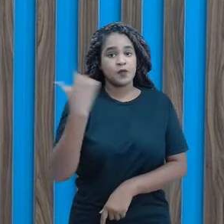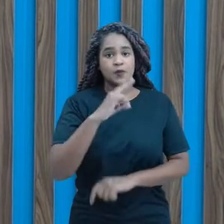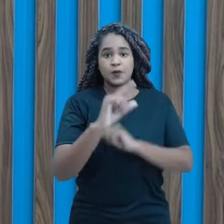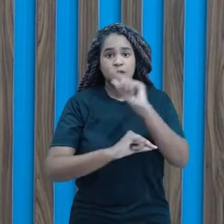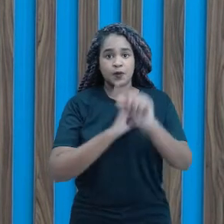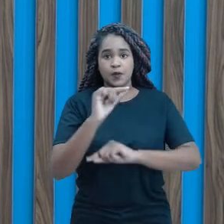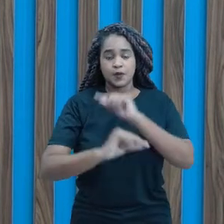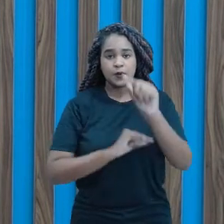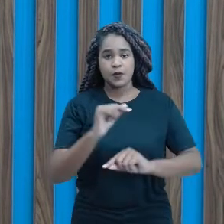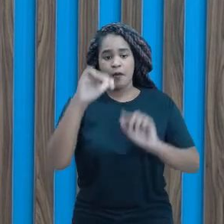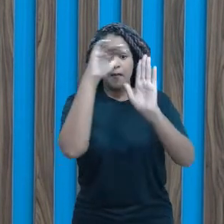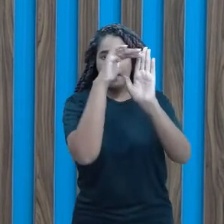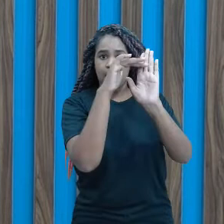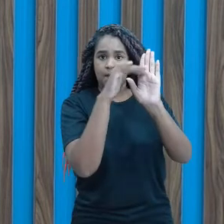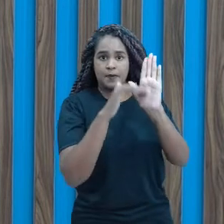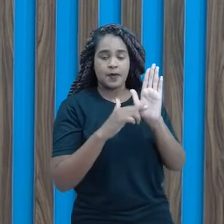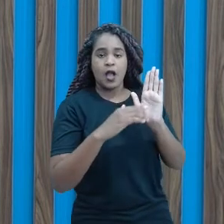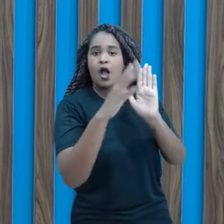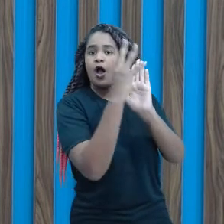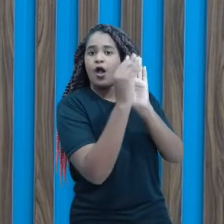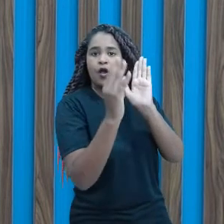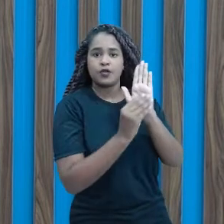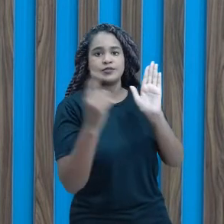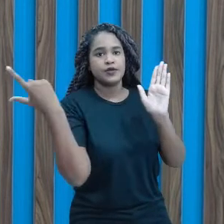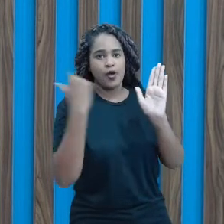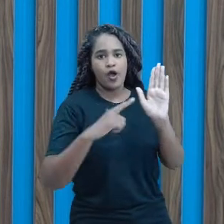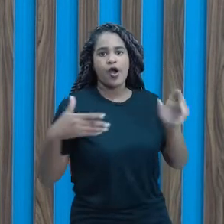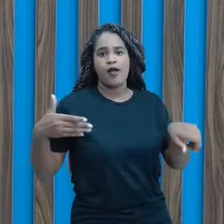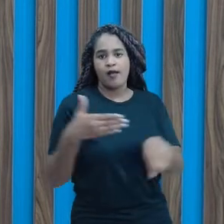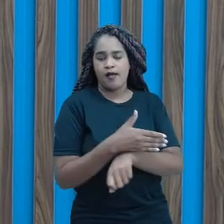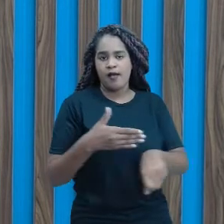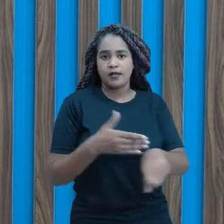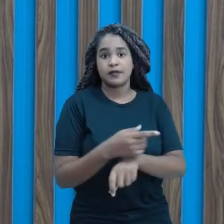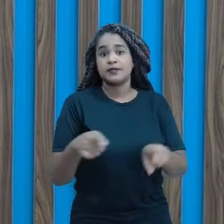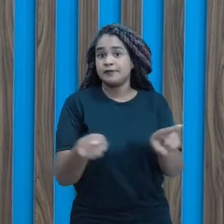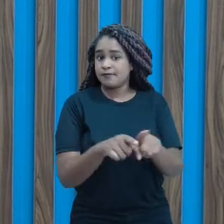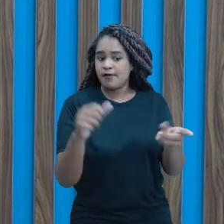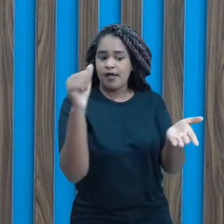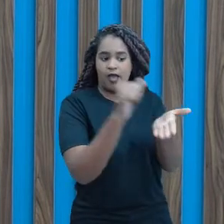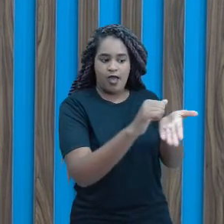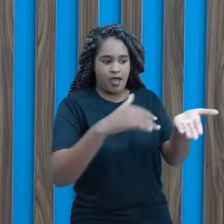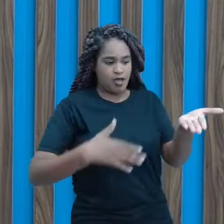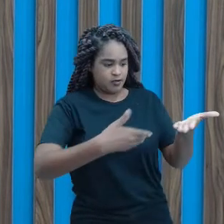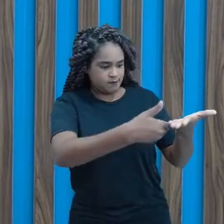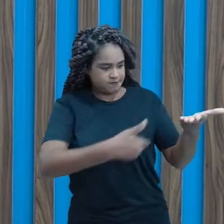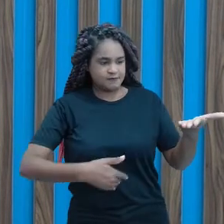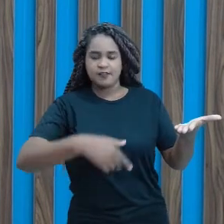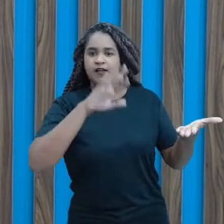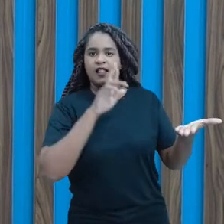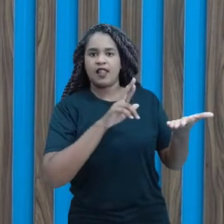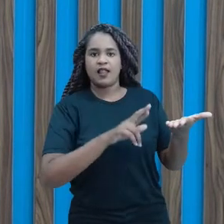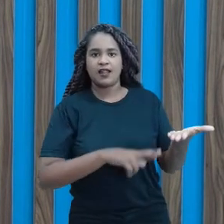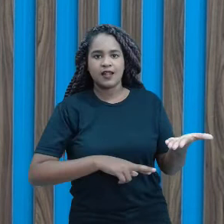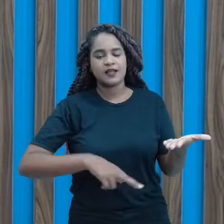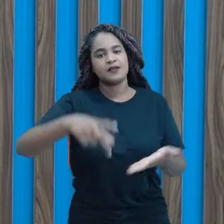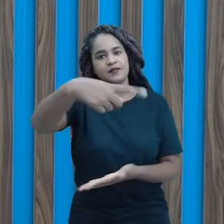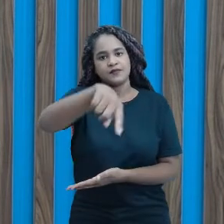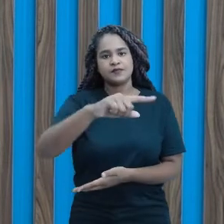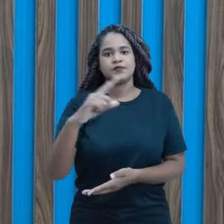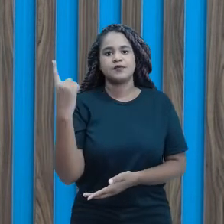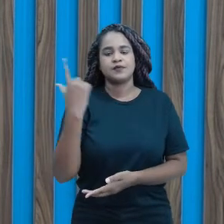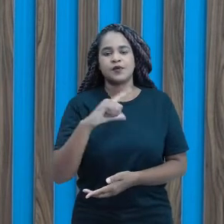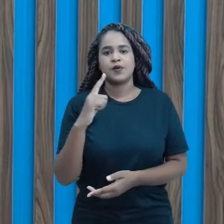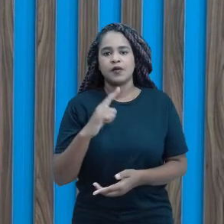semana, onde você vai ver todo o conteúdo programático, além de ficha de exercício também, que vai te ajudar na hora de resolver aí